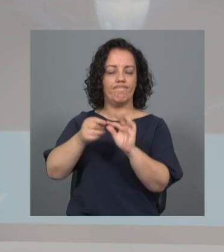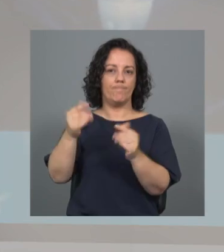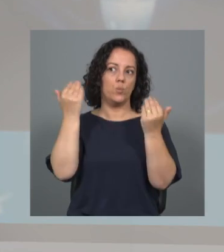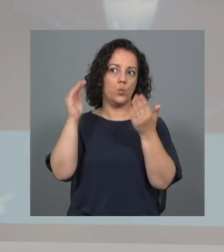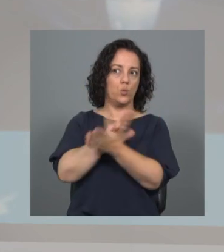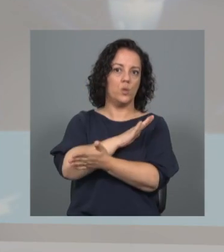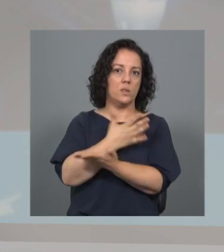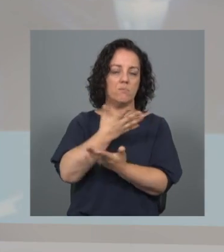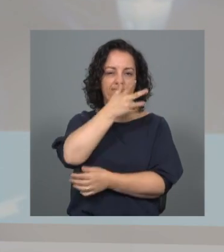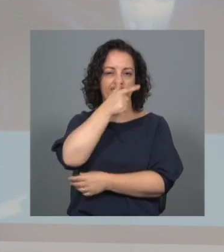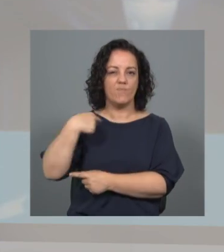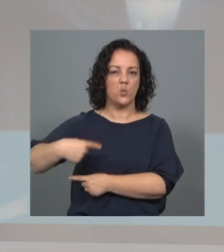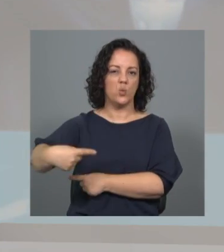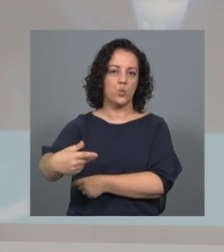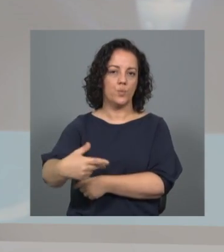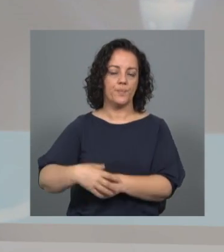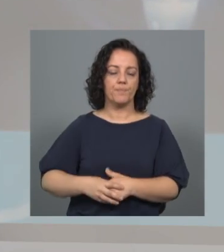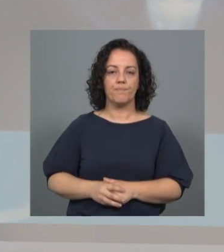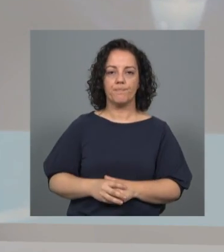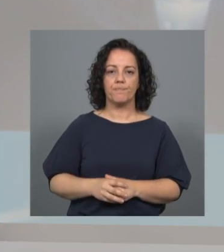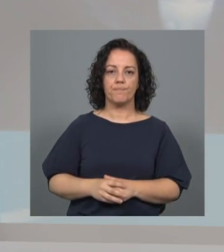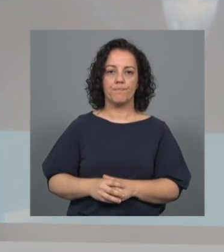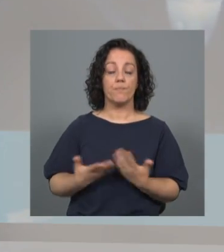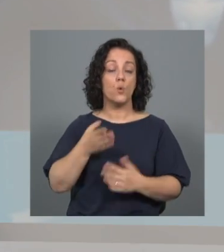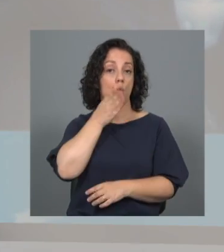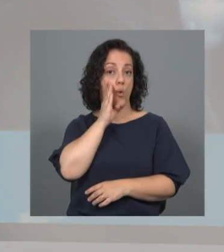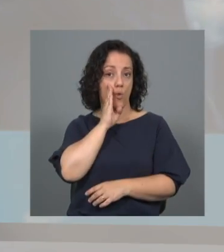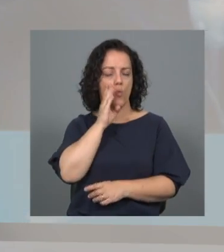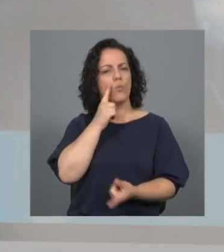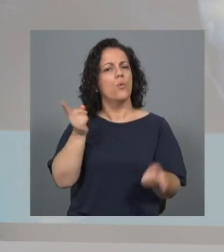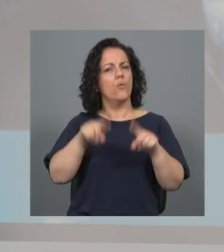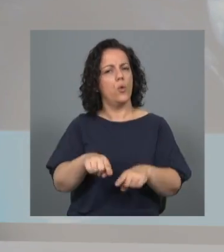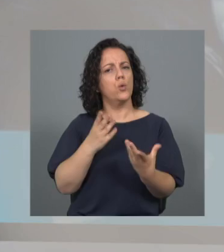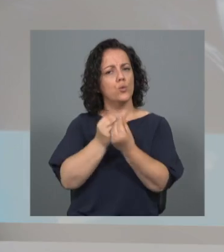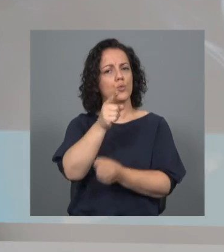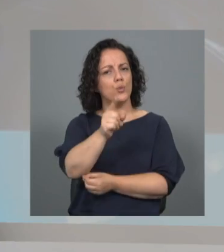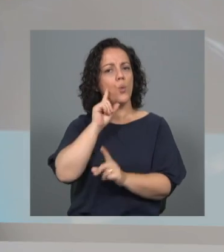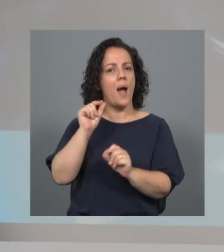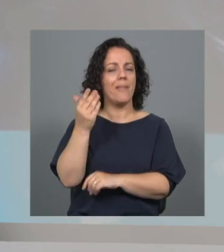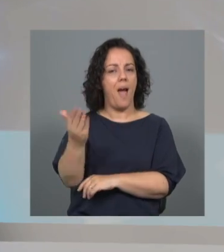que vemos, infelizmente, todos os dias. Mais logo, regressamos à sua companhia na rádio,